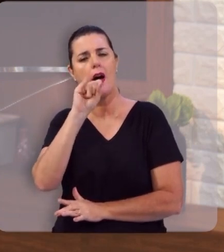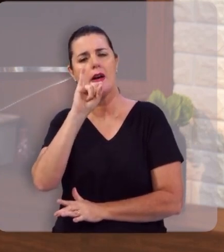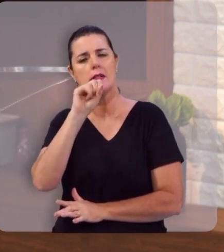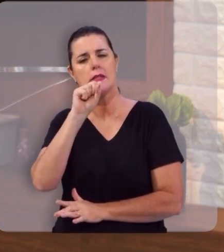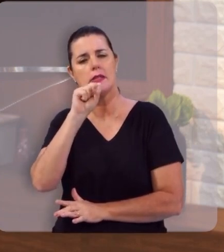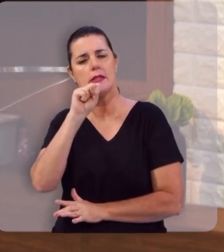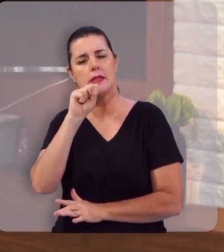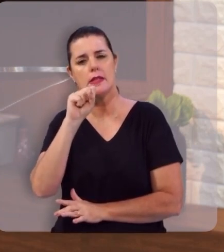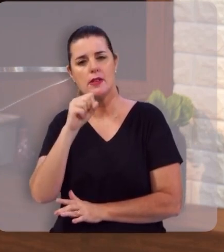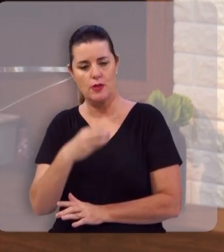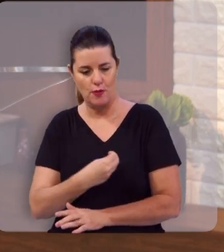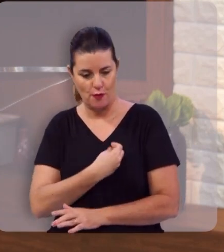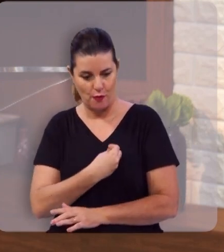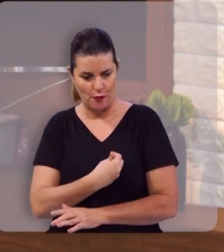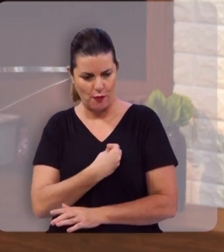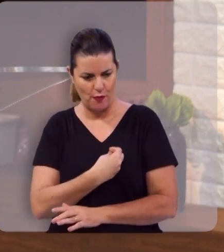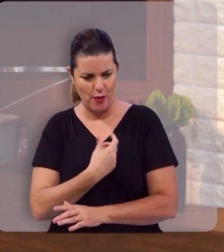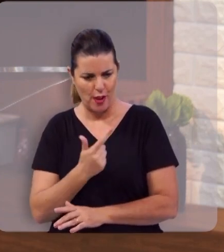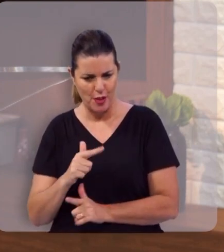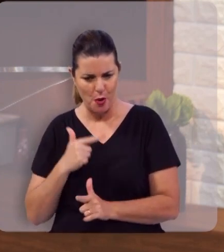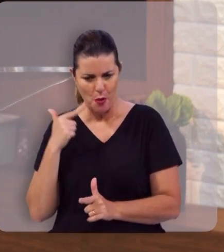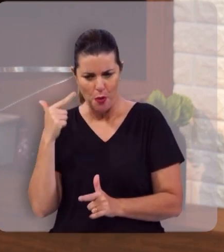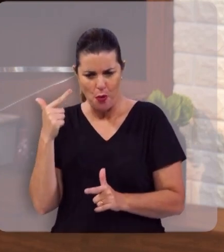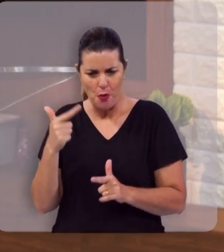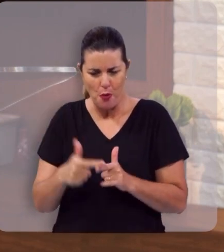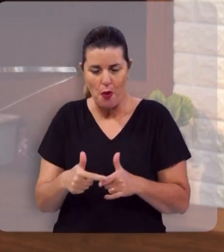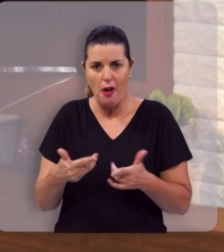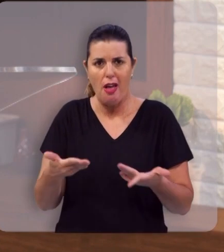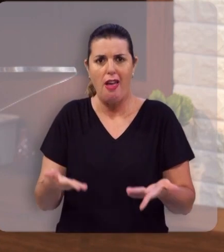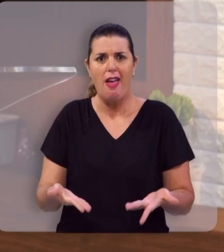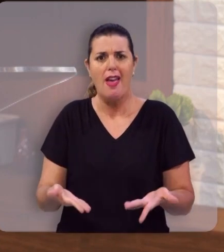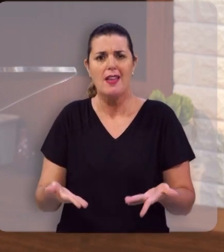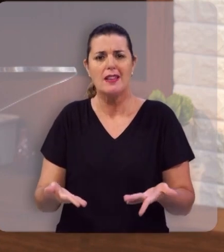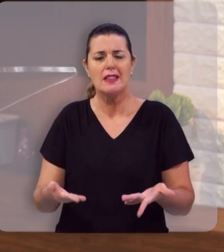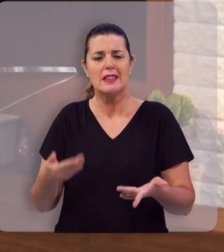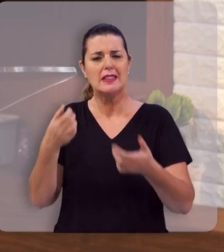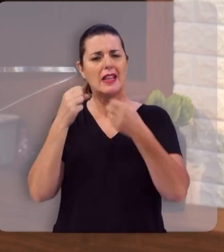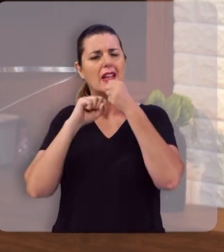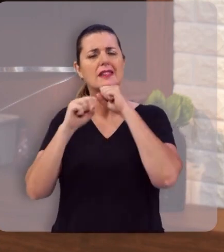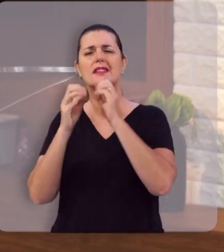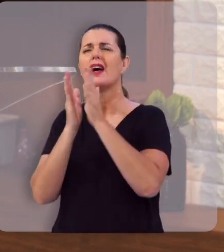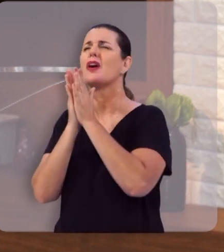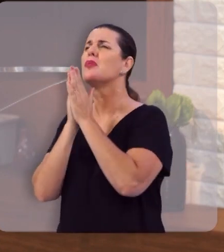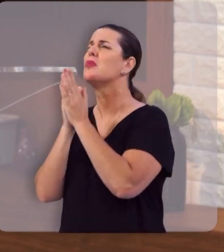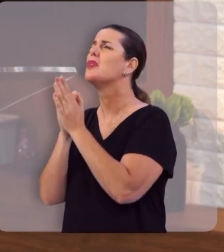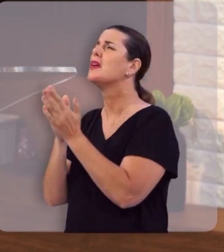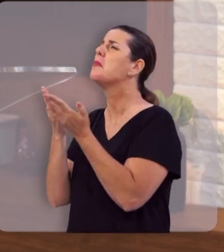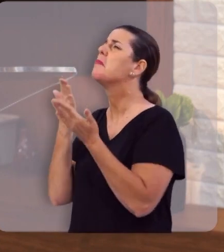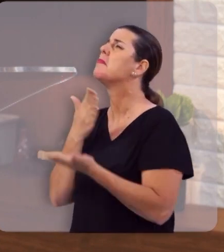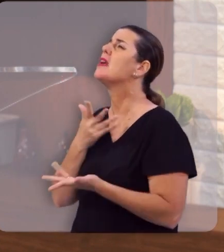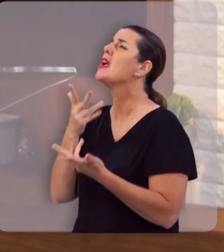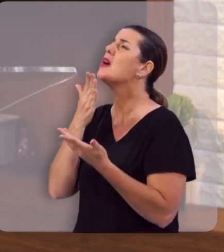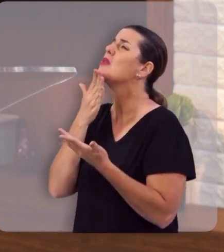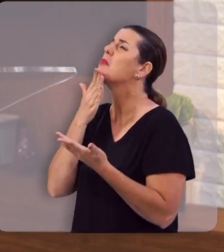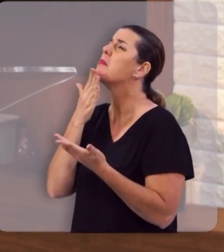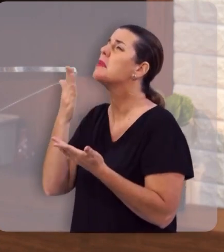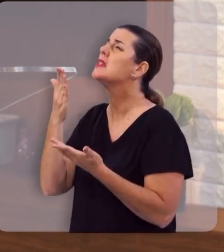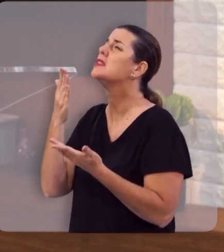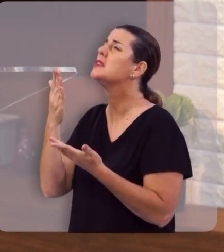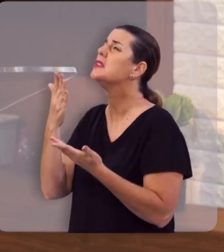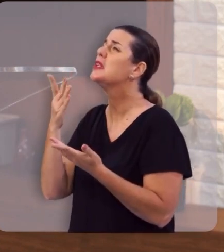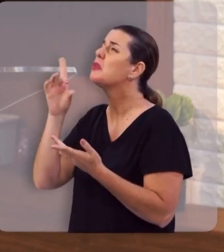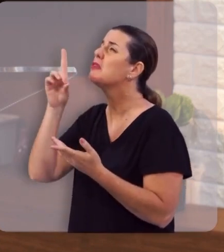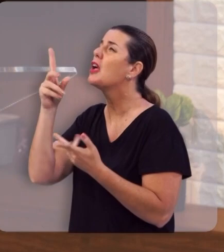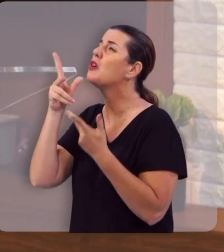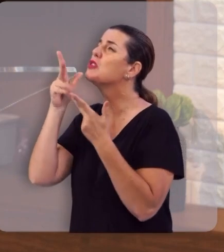vida pulsa naquele ambiente. O salmista está orando e diz, meu Deus, assim como tu fazes